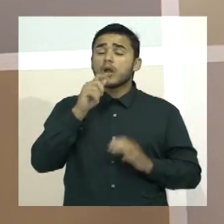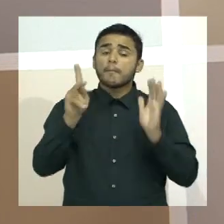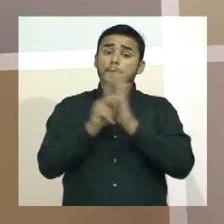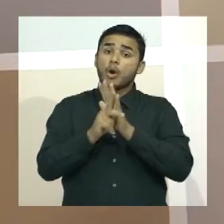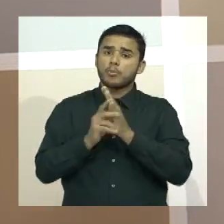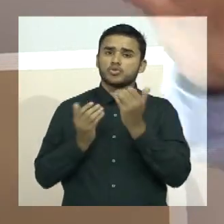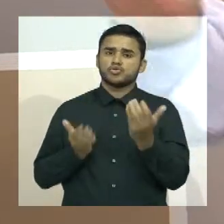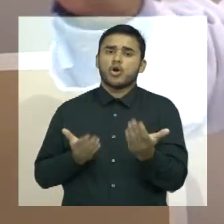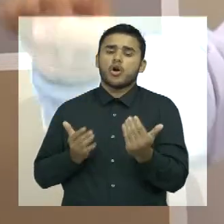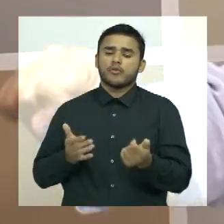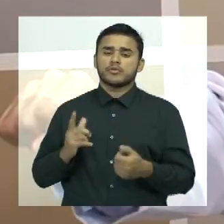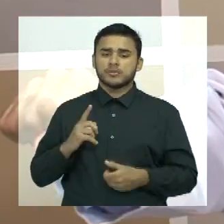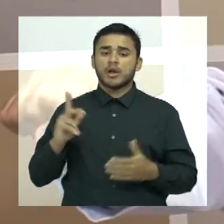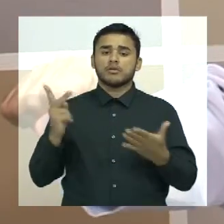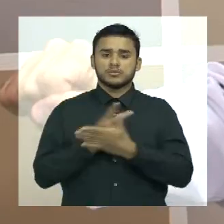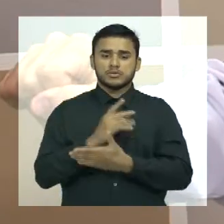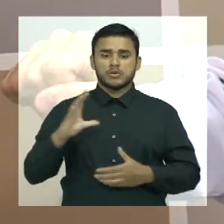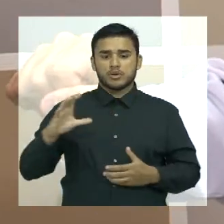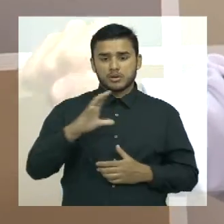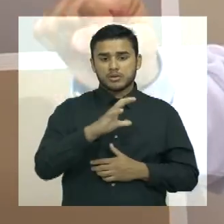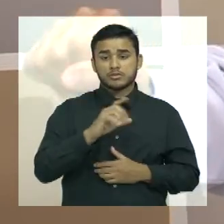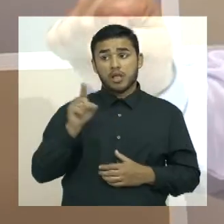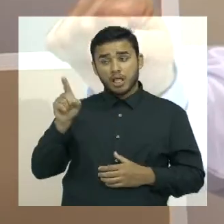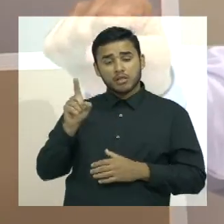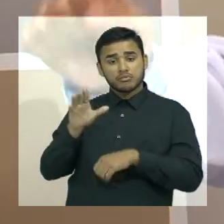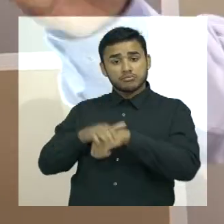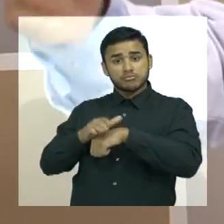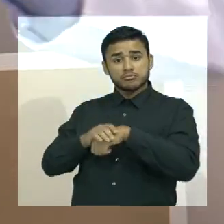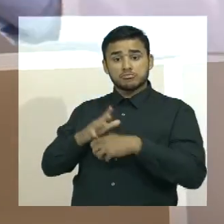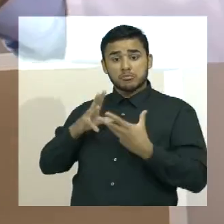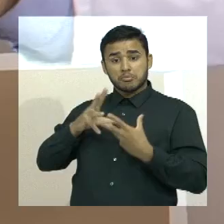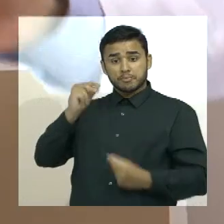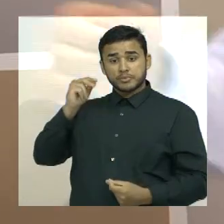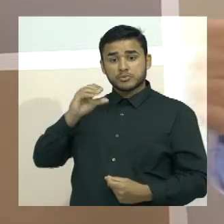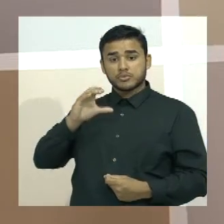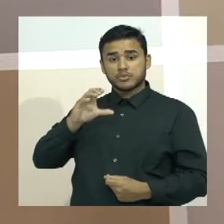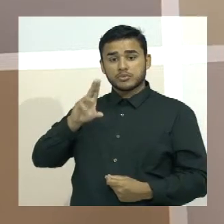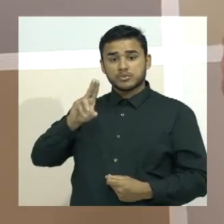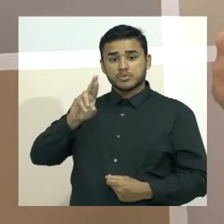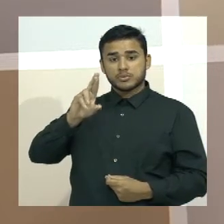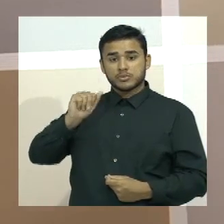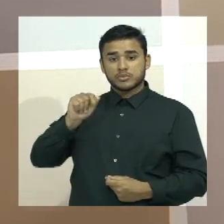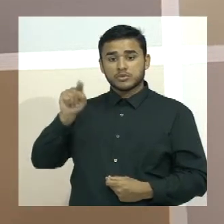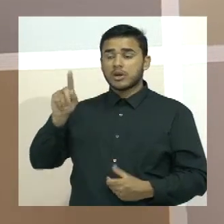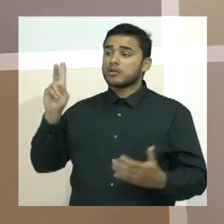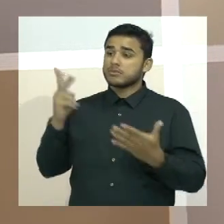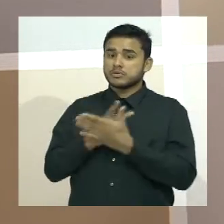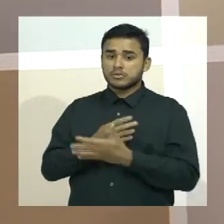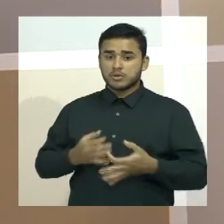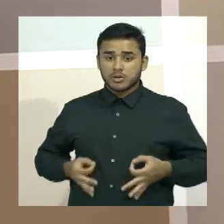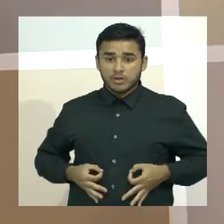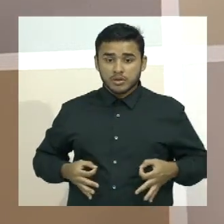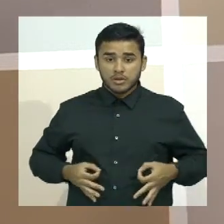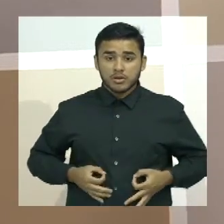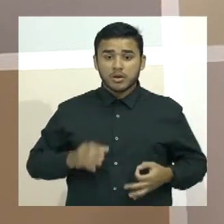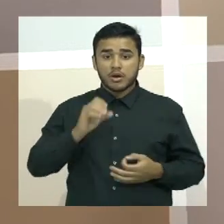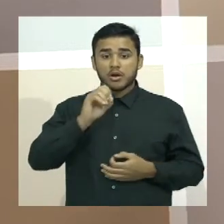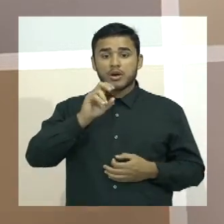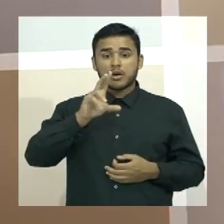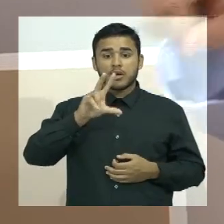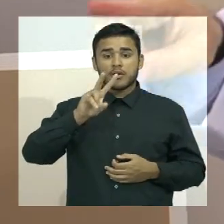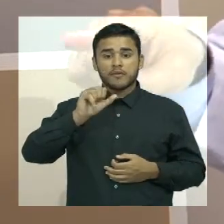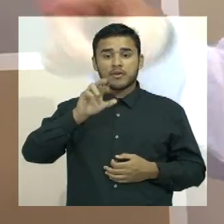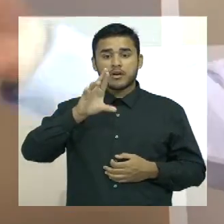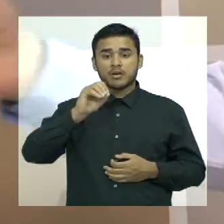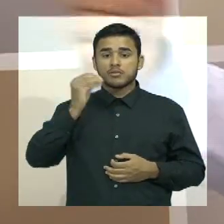gente congelou, elas estão se tratando, quando ficarem boas, e uma boa parte vai ter perdido a função ovariana, a gente vai reimplantar aquele ovário, para que ela